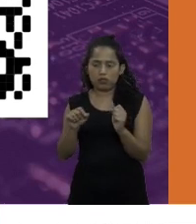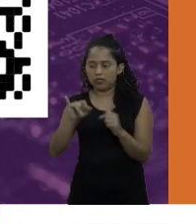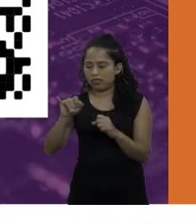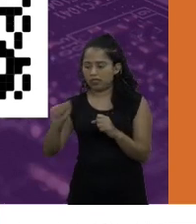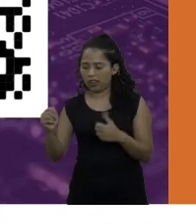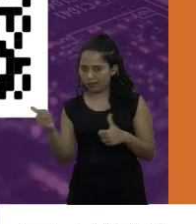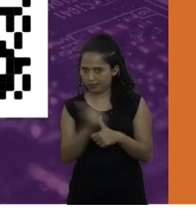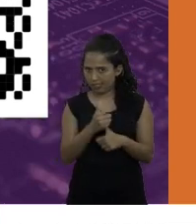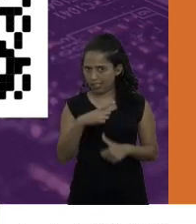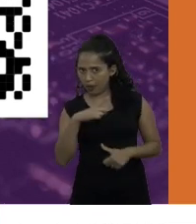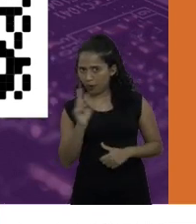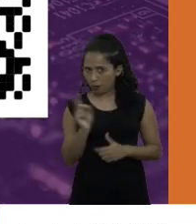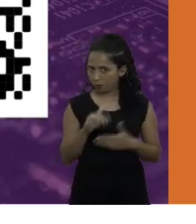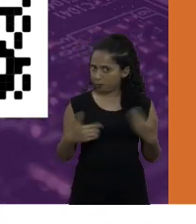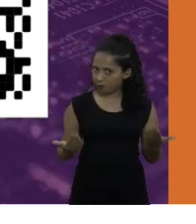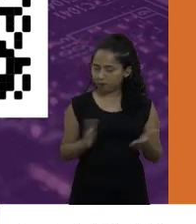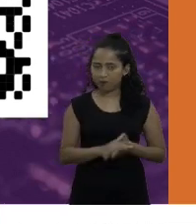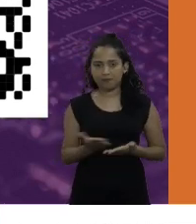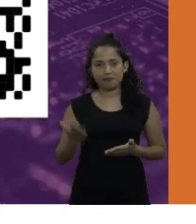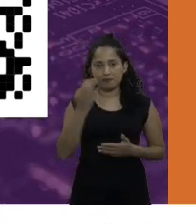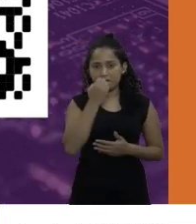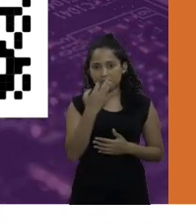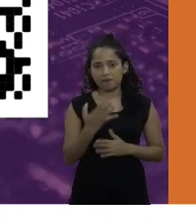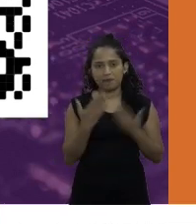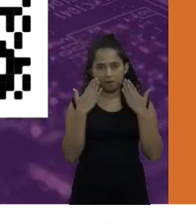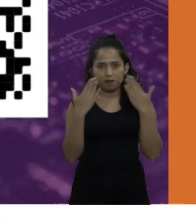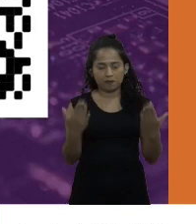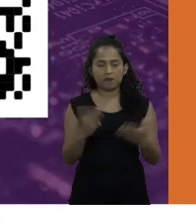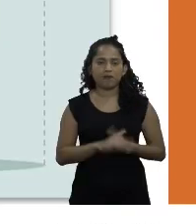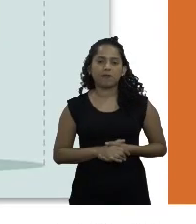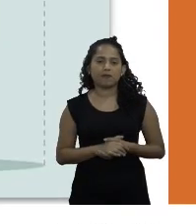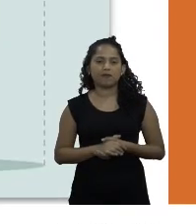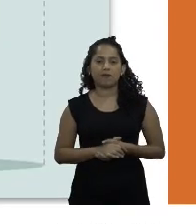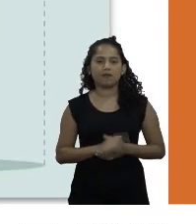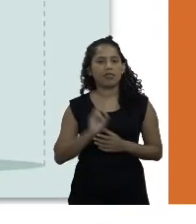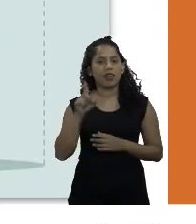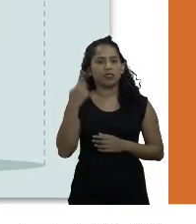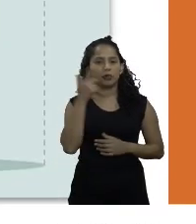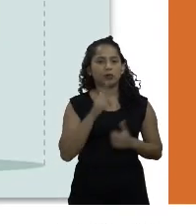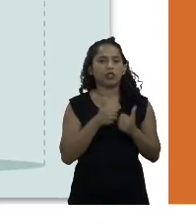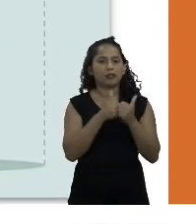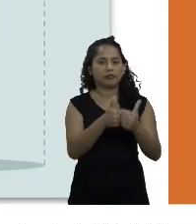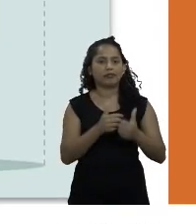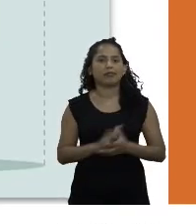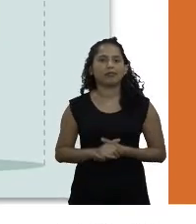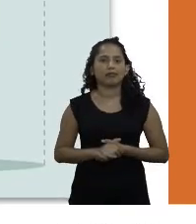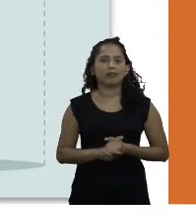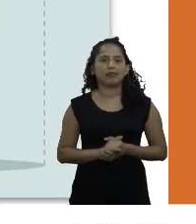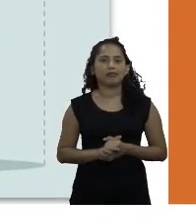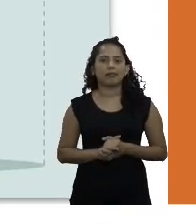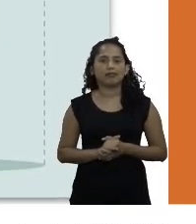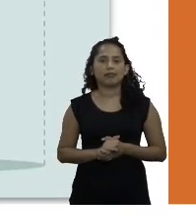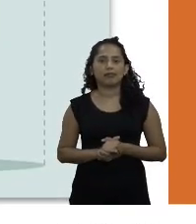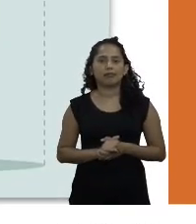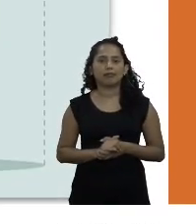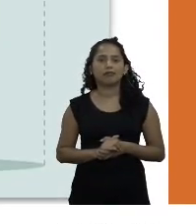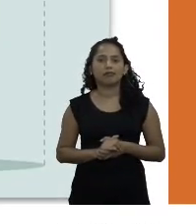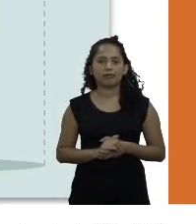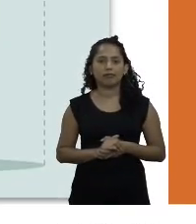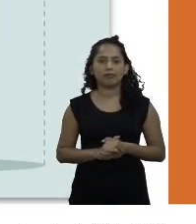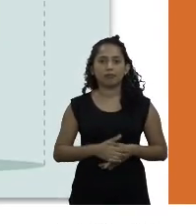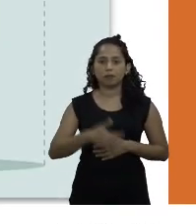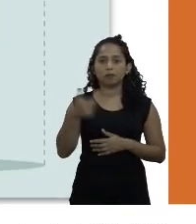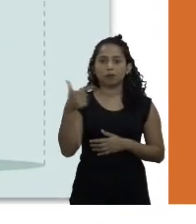vocês. Então, aqui é um bom indicador para a gente acompanhar. Mas, indo para a